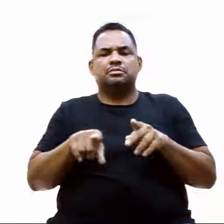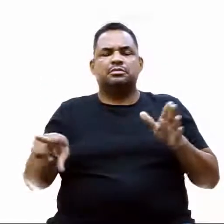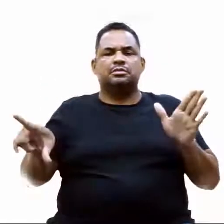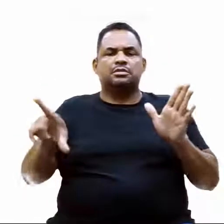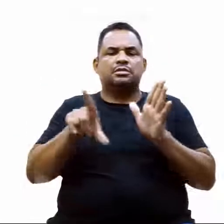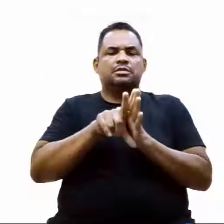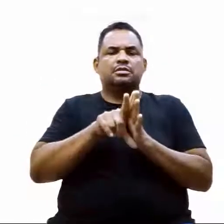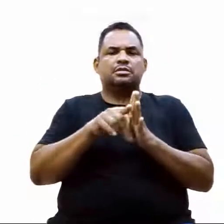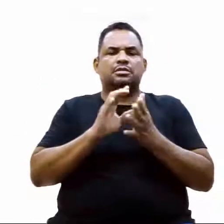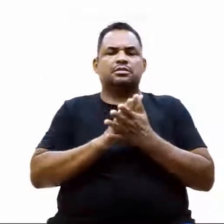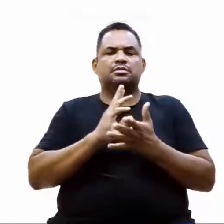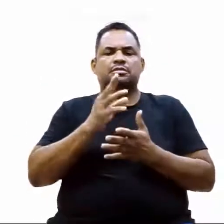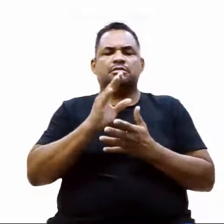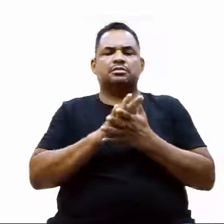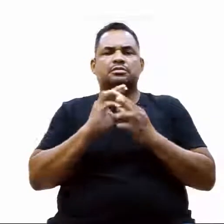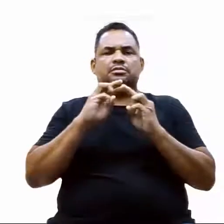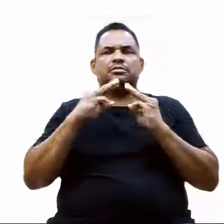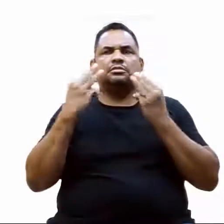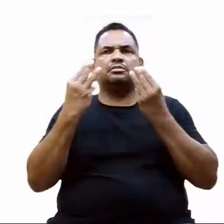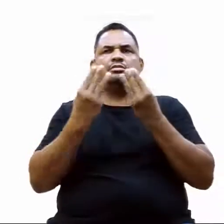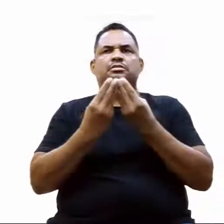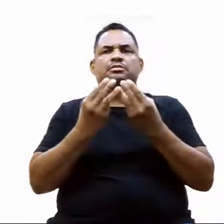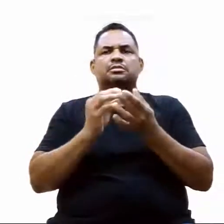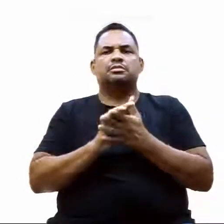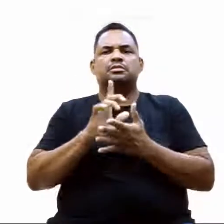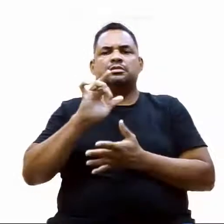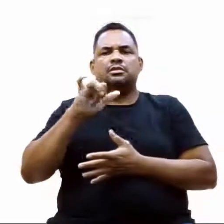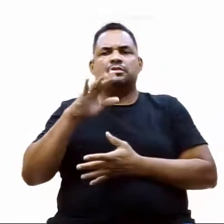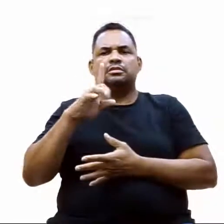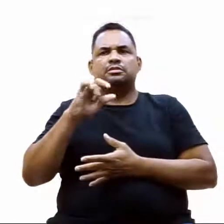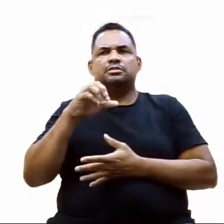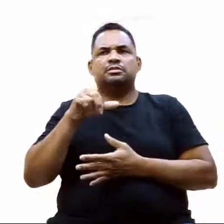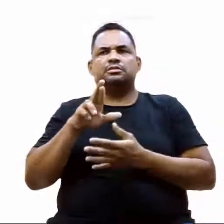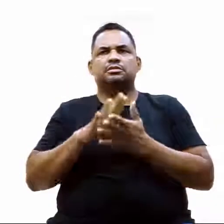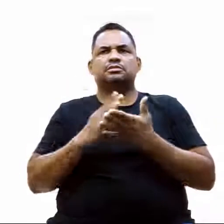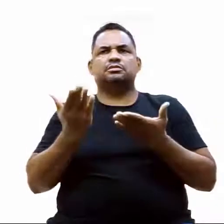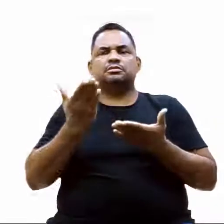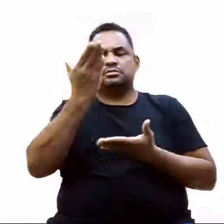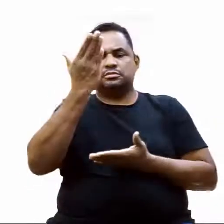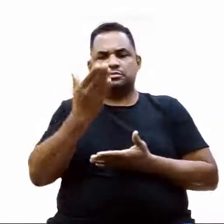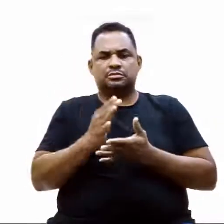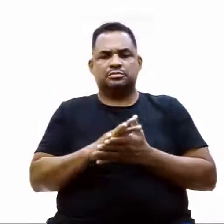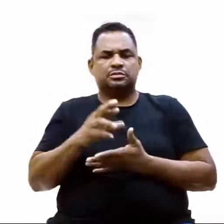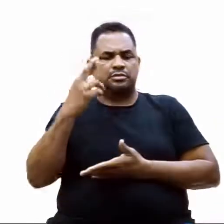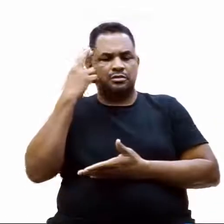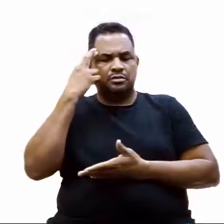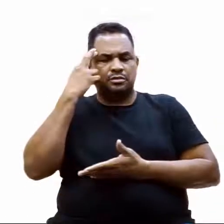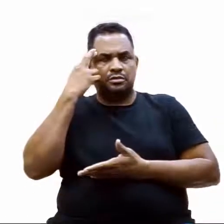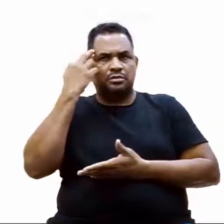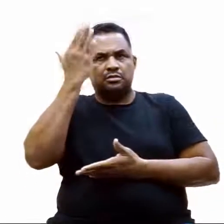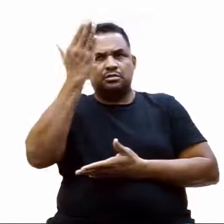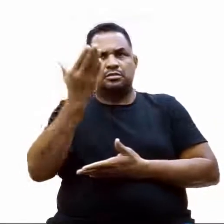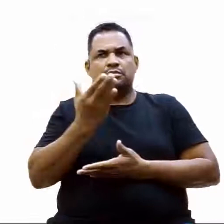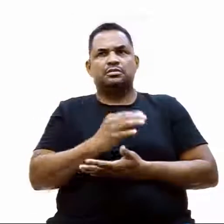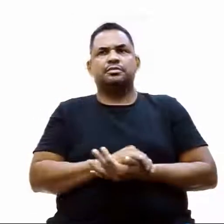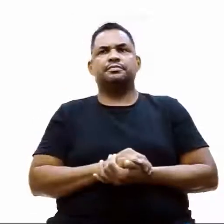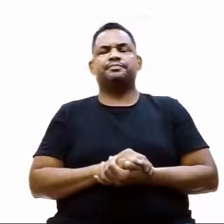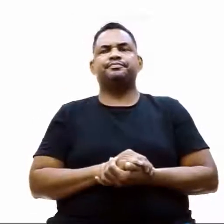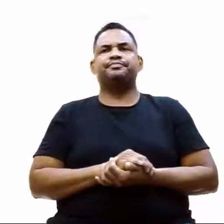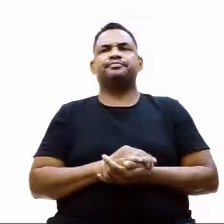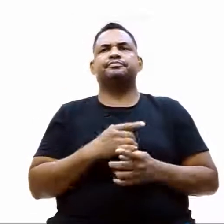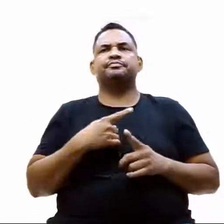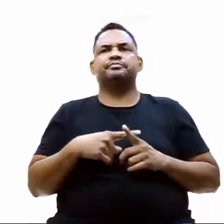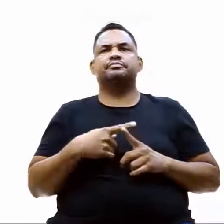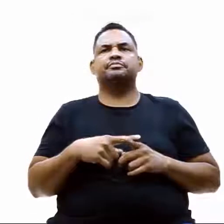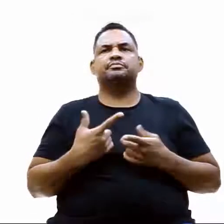massa do cientista Lavoisier. Eu estou somente aqui refletindo para você, porque pode